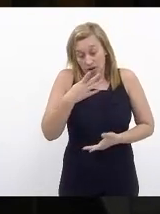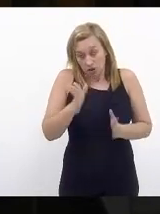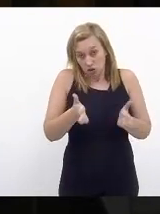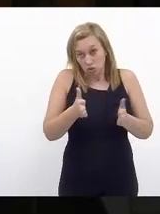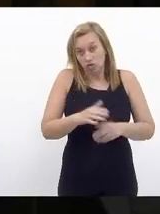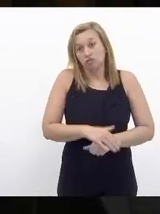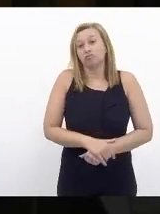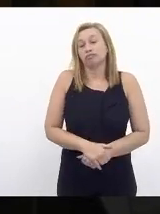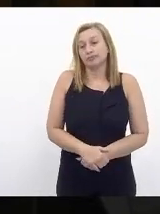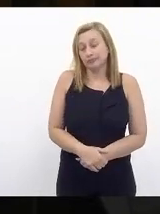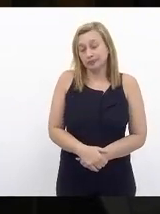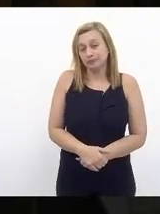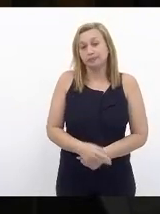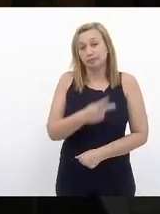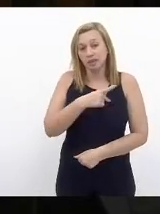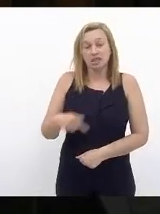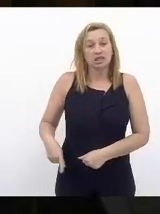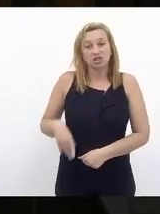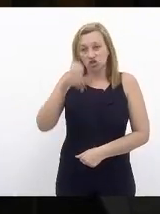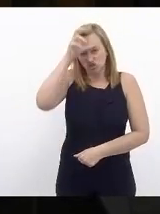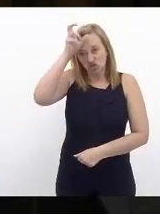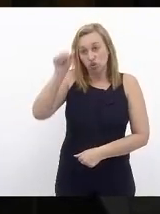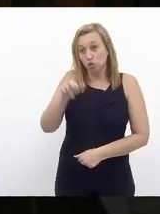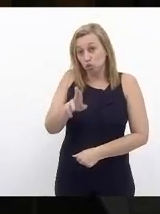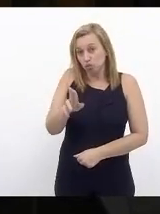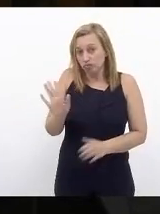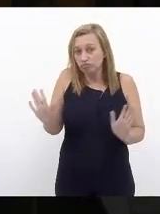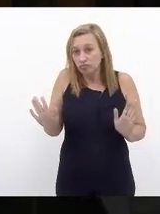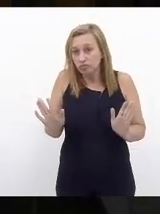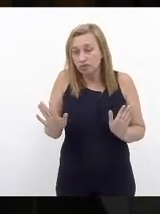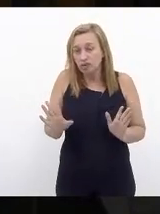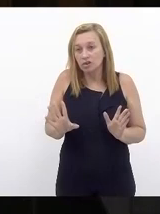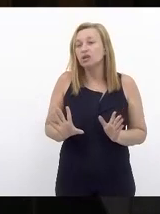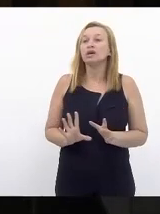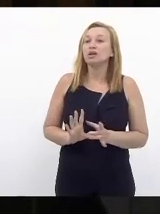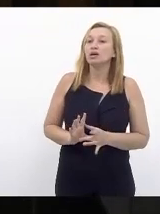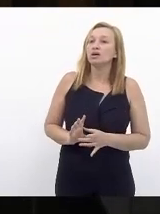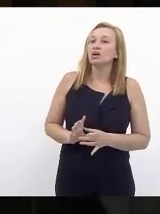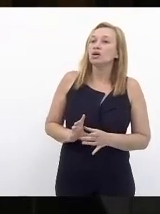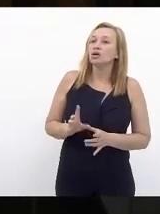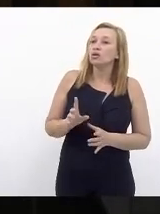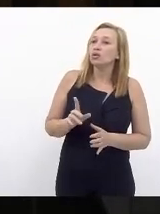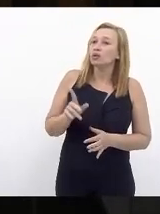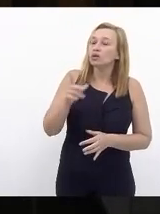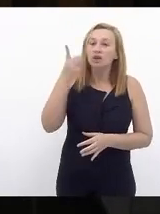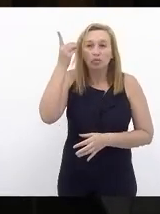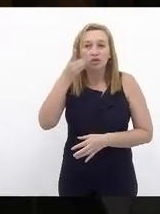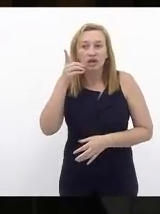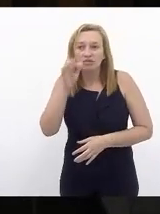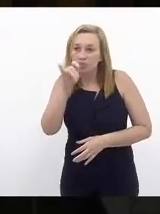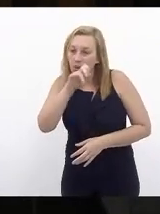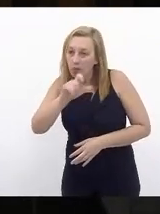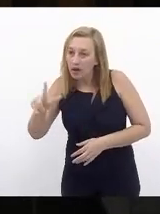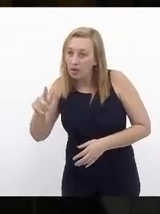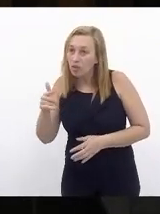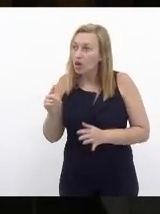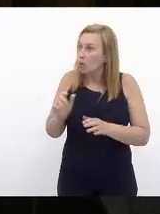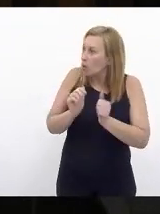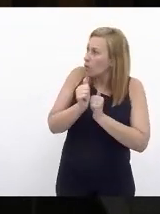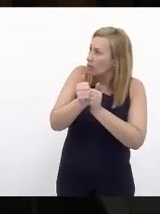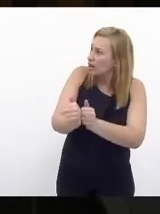hoje, presidente Aju, pegando um gancho no que o deputado Felipe Poubel acabou de fazer. Eu acompanhei nas redes